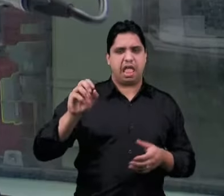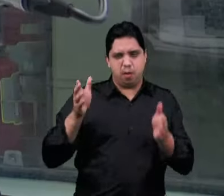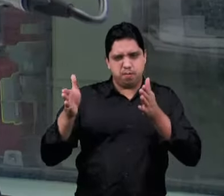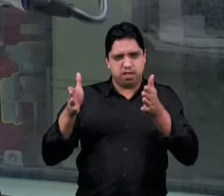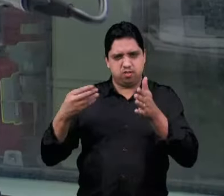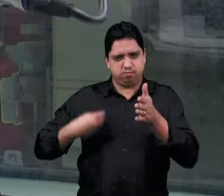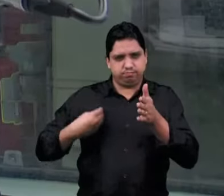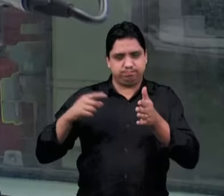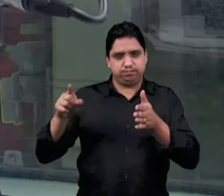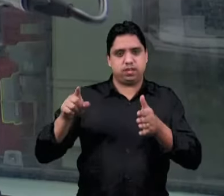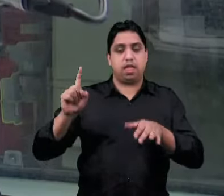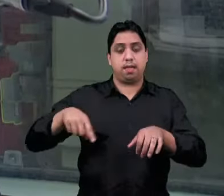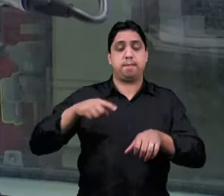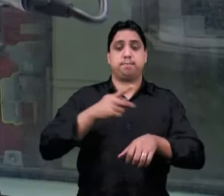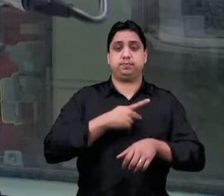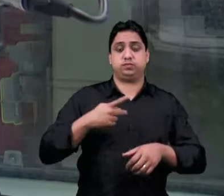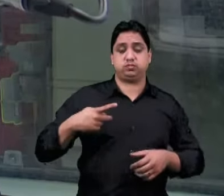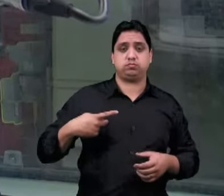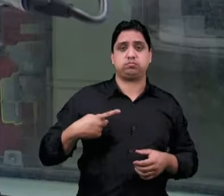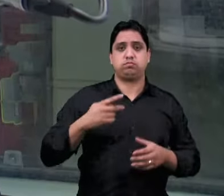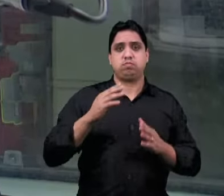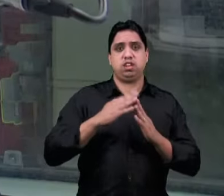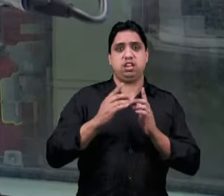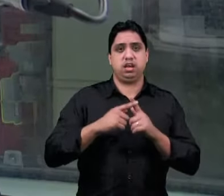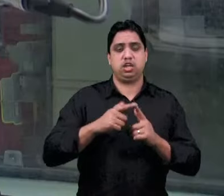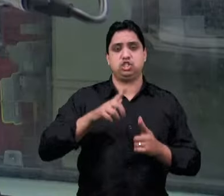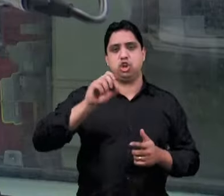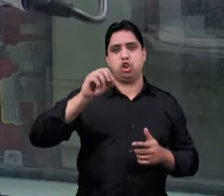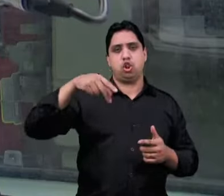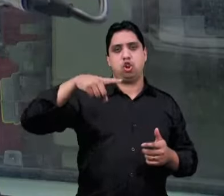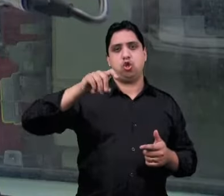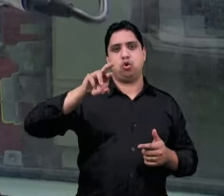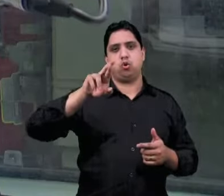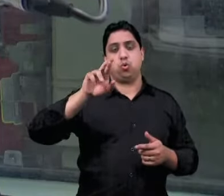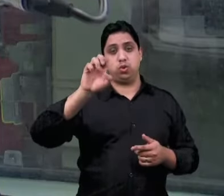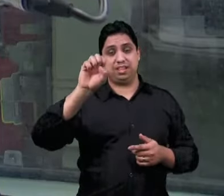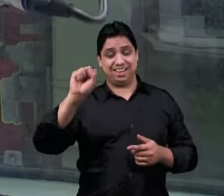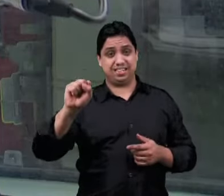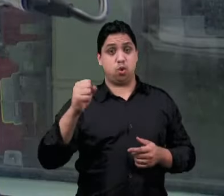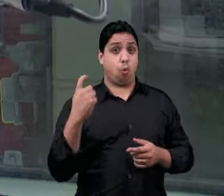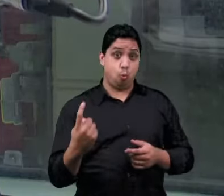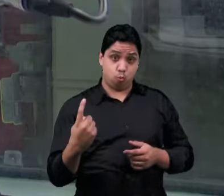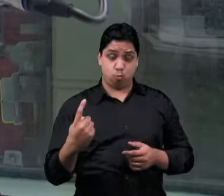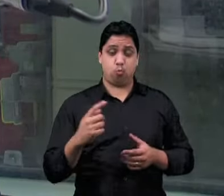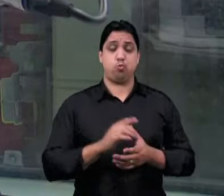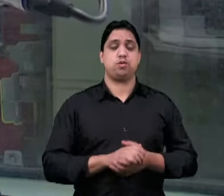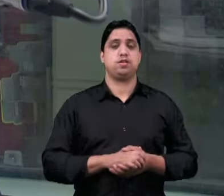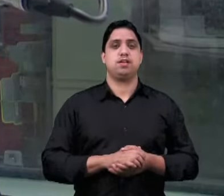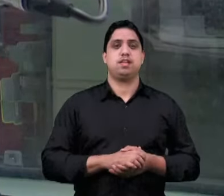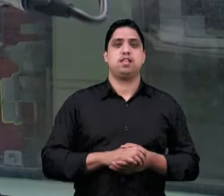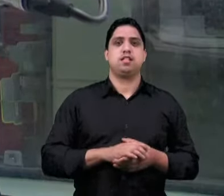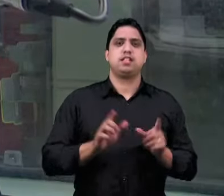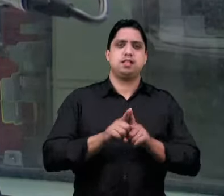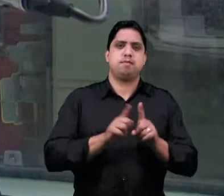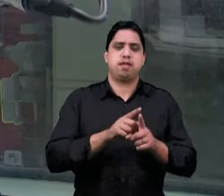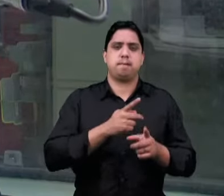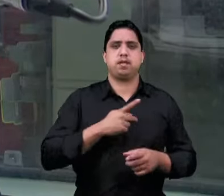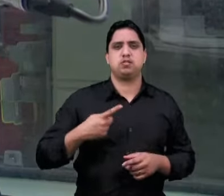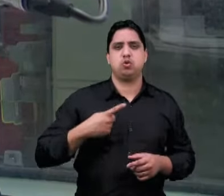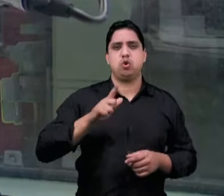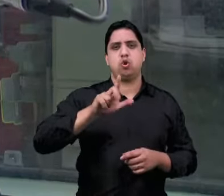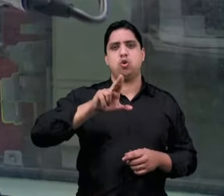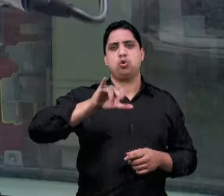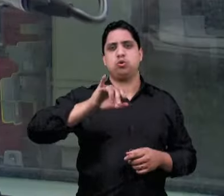Igreja de Londres, que a gente chama de Londres 1, o pastor Luiz Brumati,